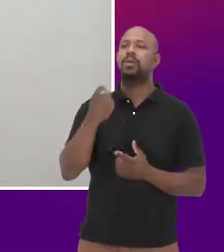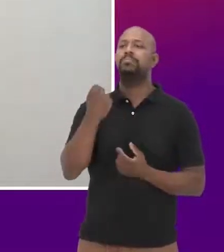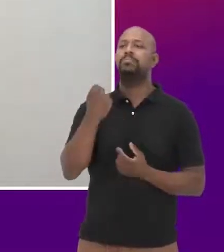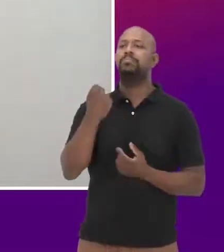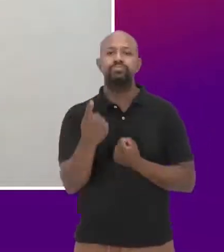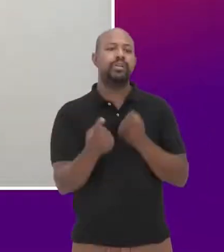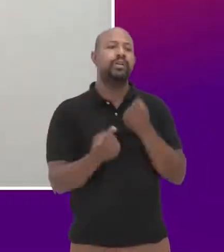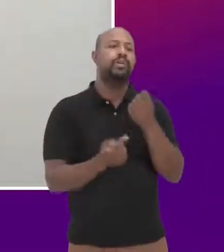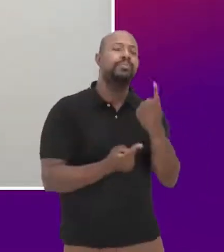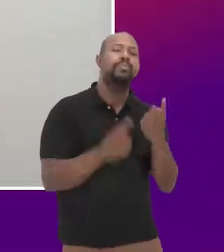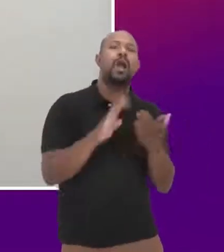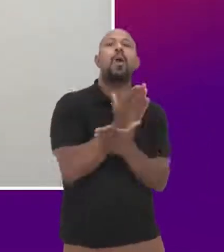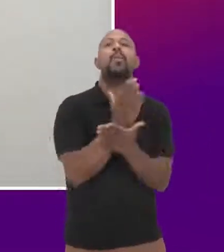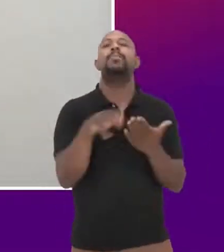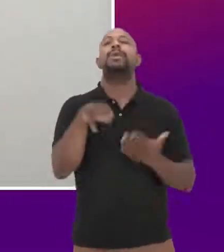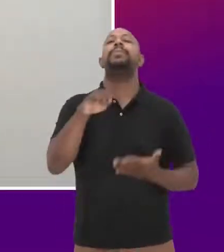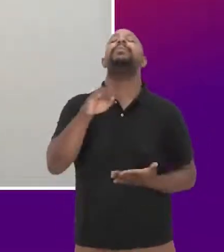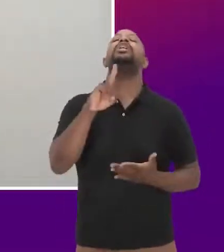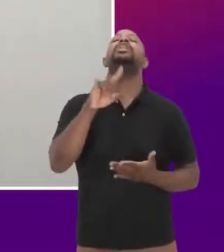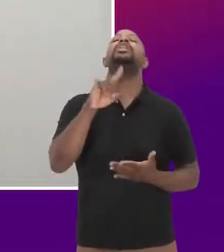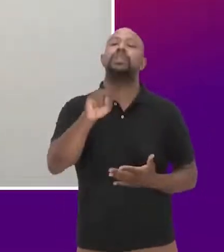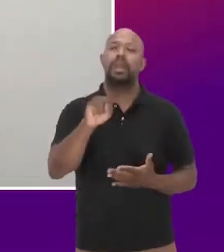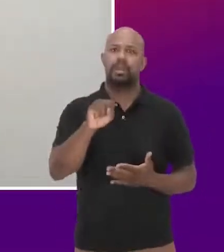determinadas mídias,